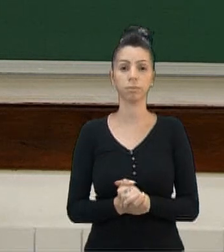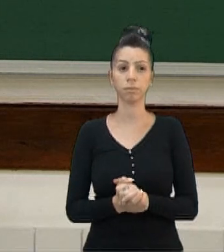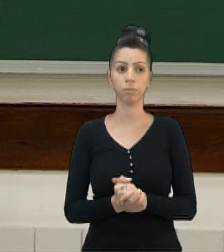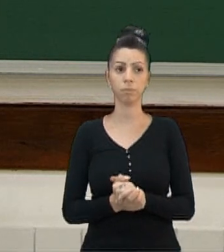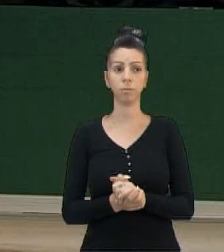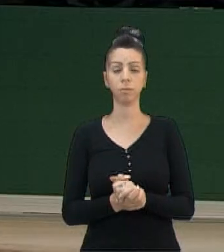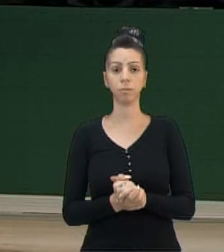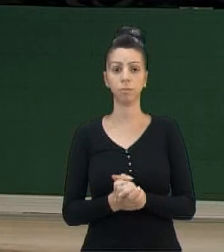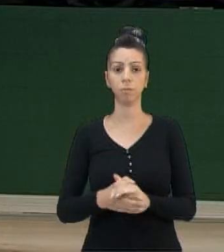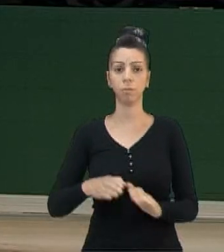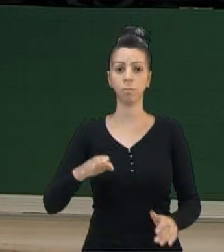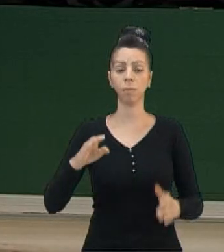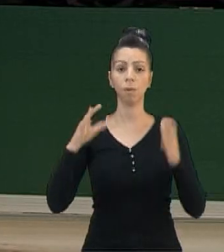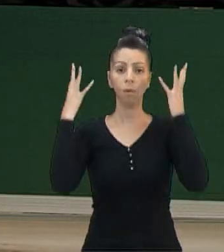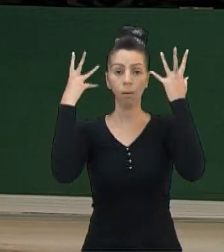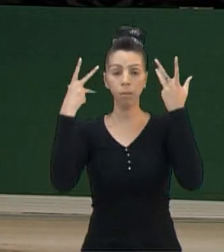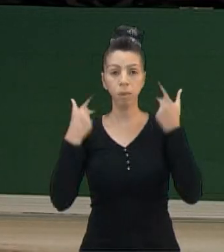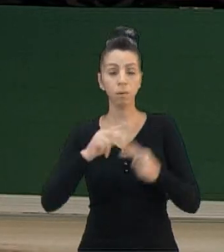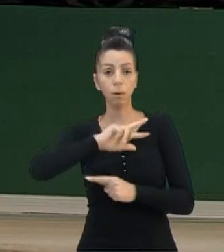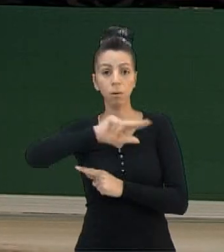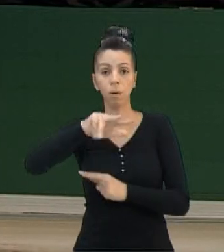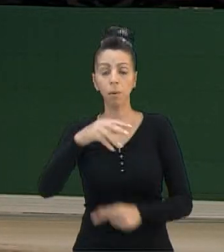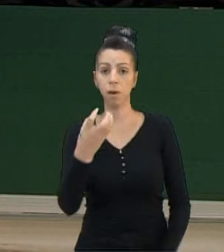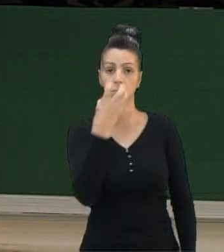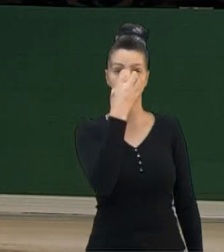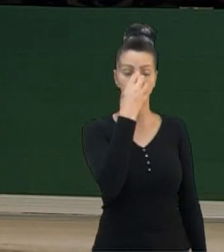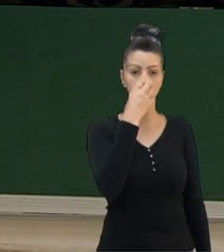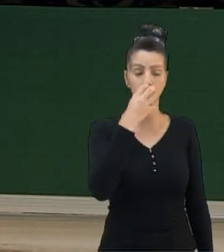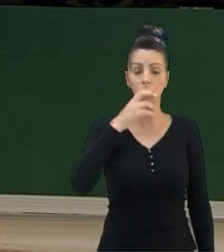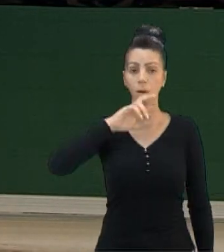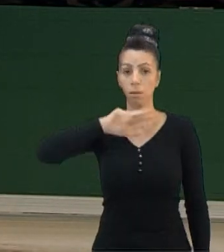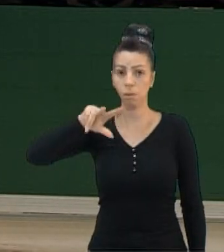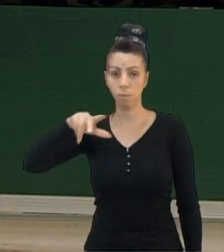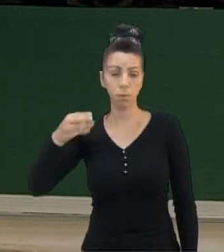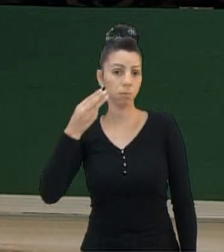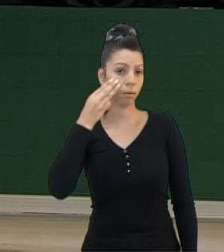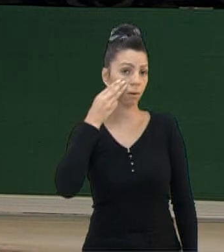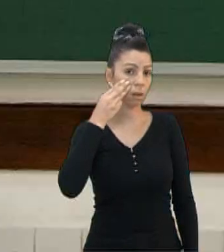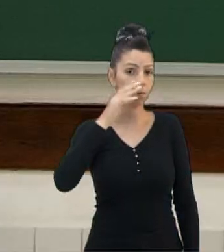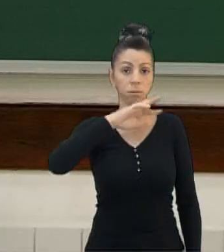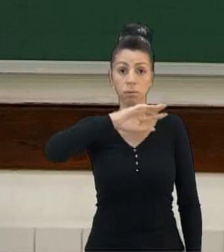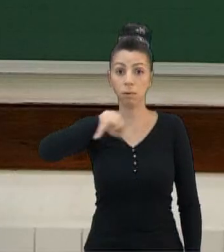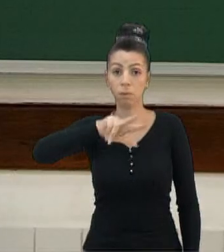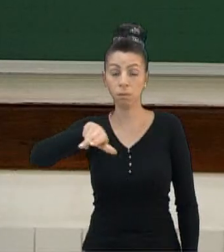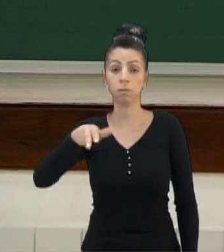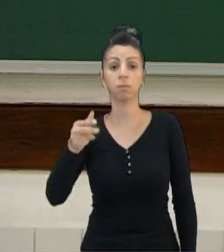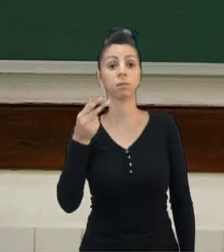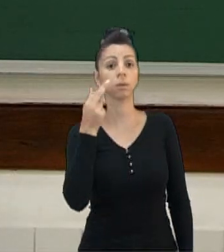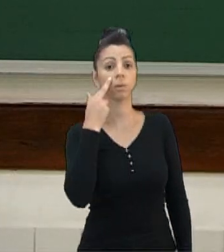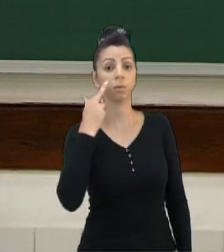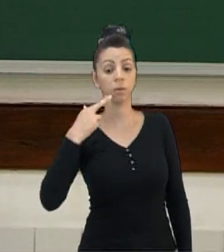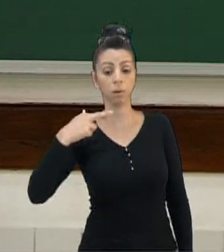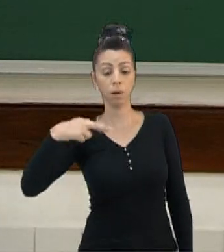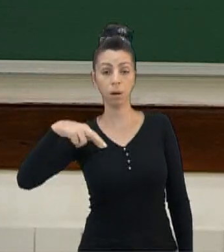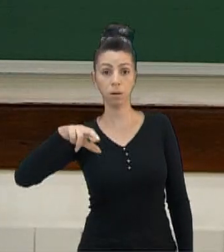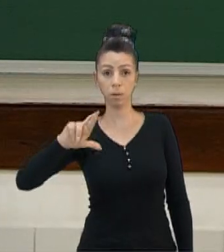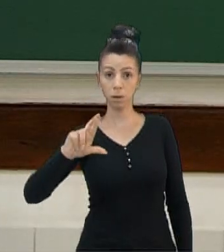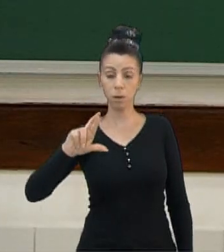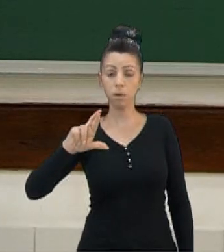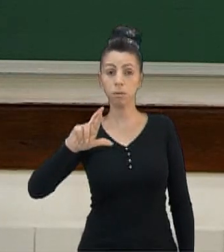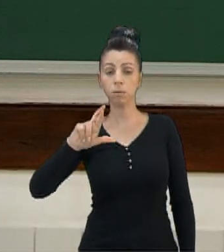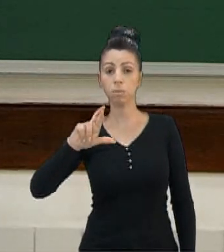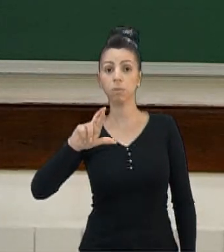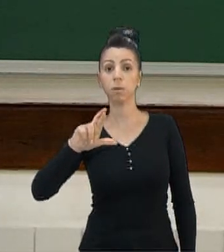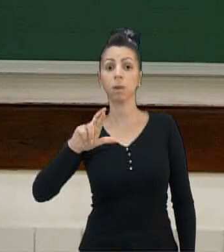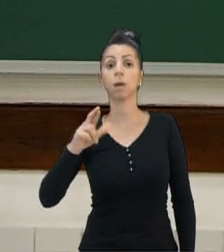cão, gato, rato, era um homem. Então, você tem essa gradação numa hierarquia inversa, se a